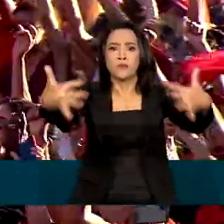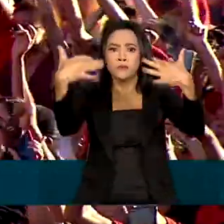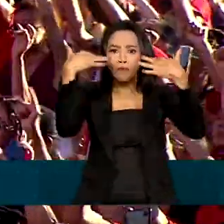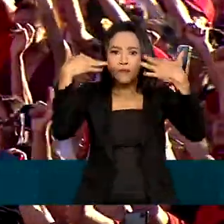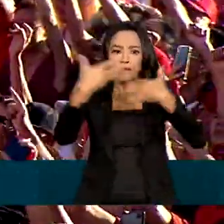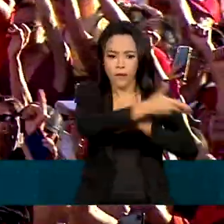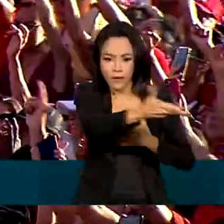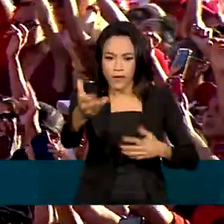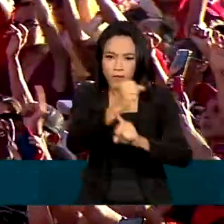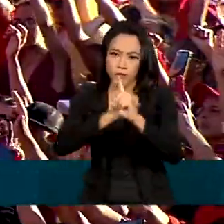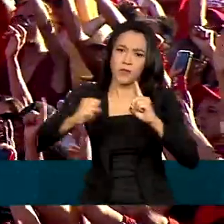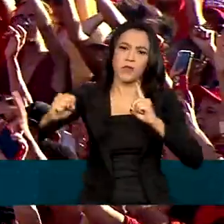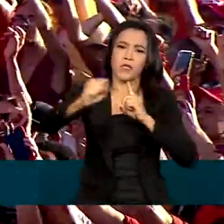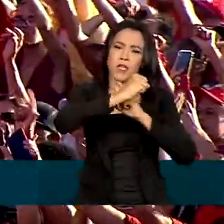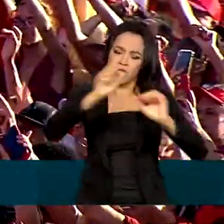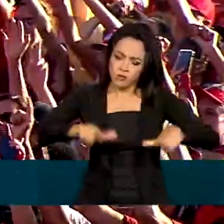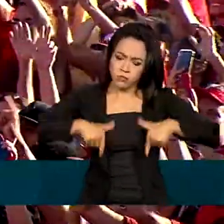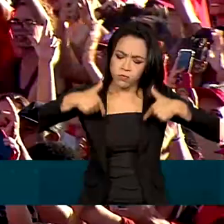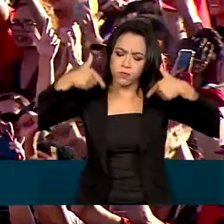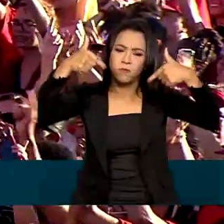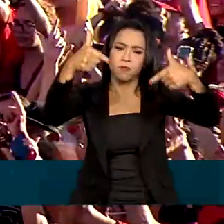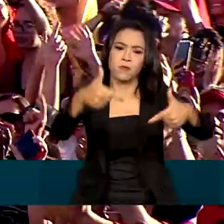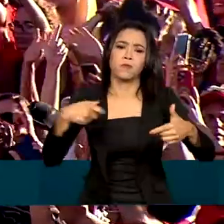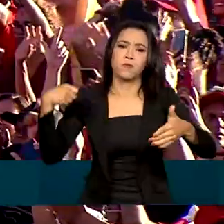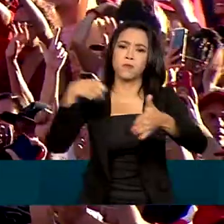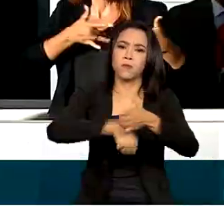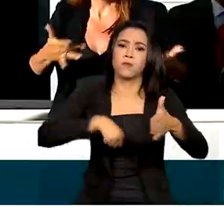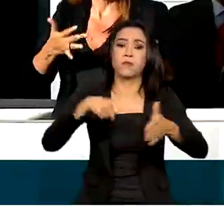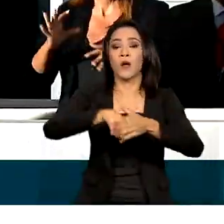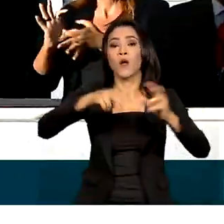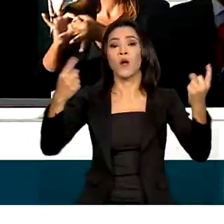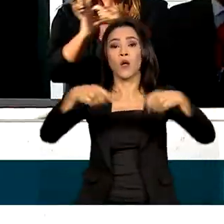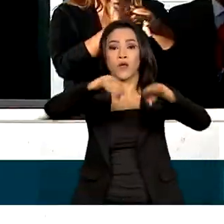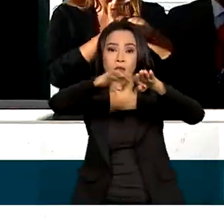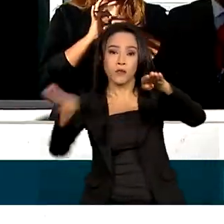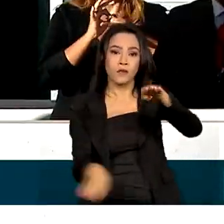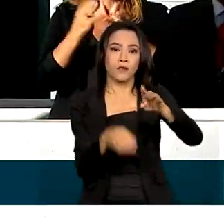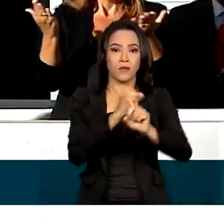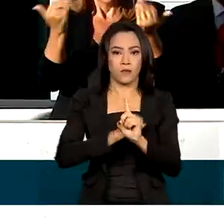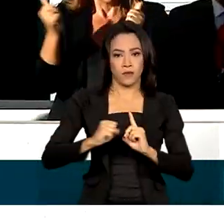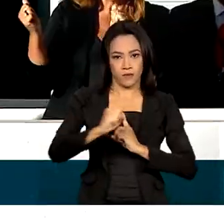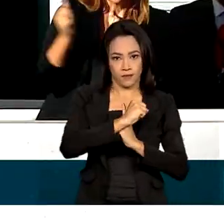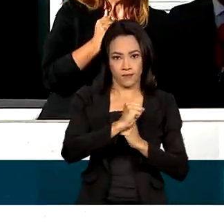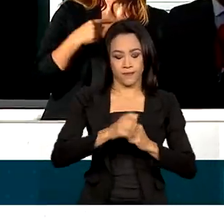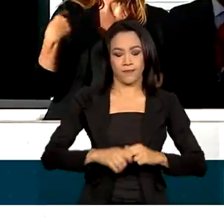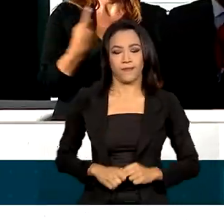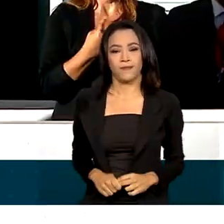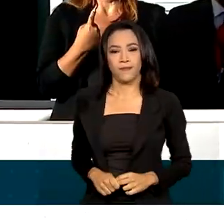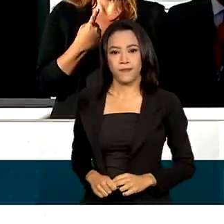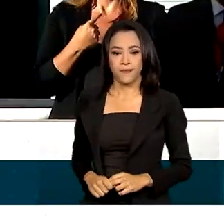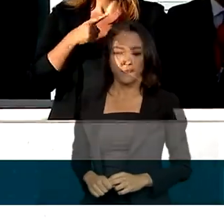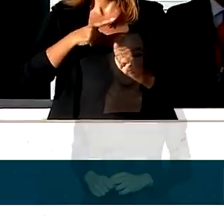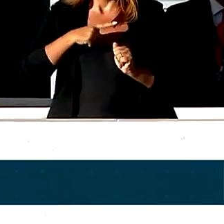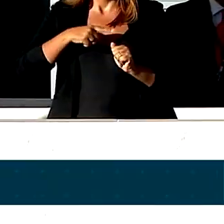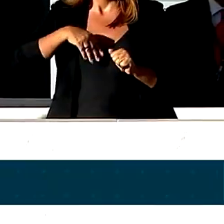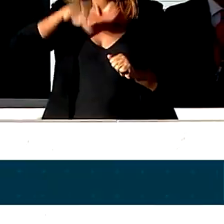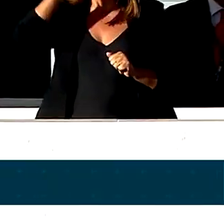sociedade seja atuante no combate à desigualdade social. Junte-se a nós num grande